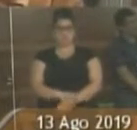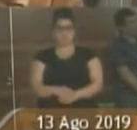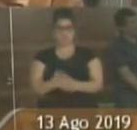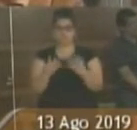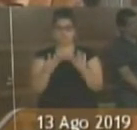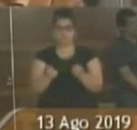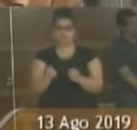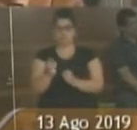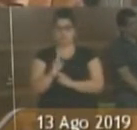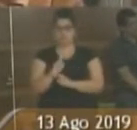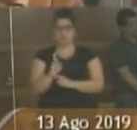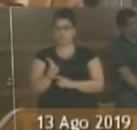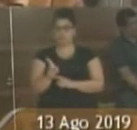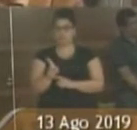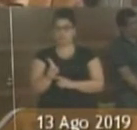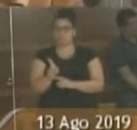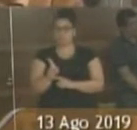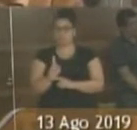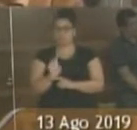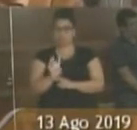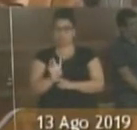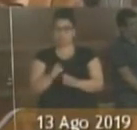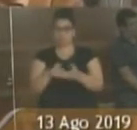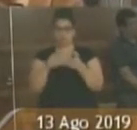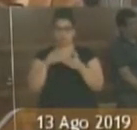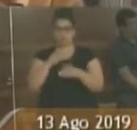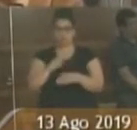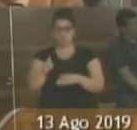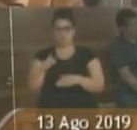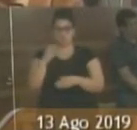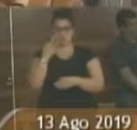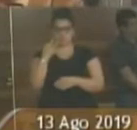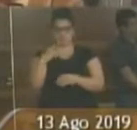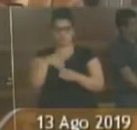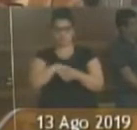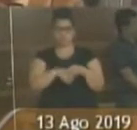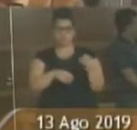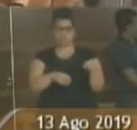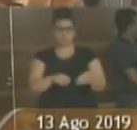Rejeitado por 4 abstenções e 3 votações a favor.